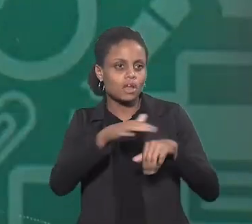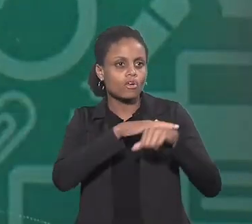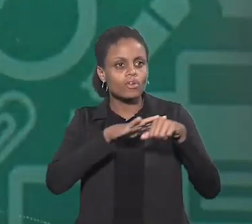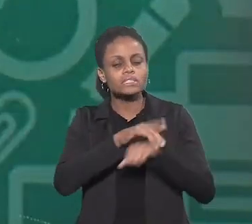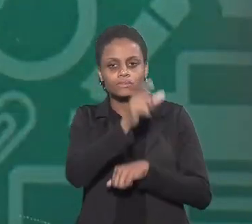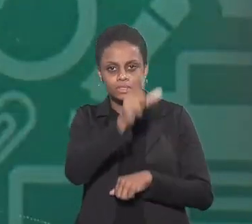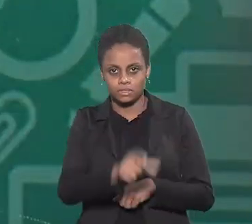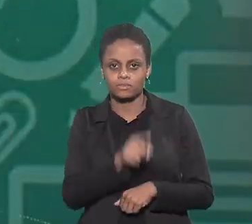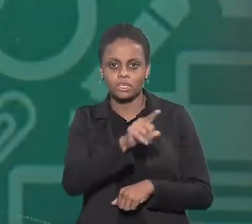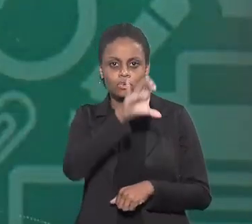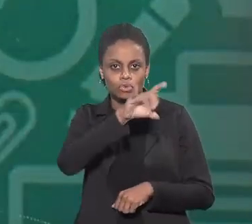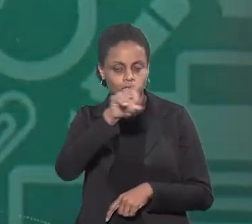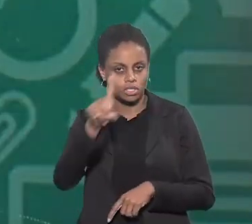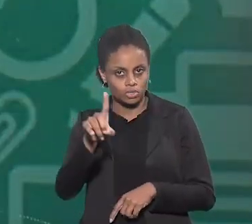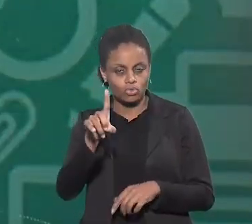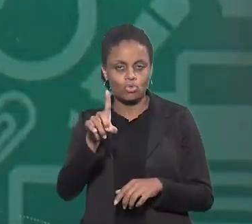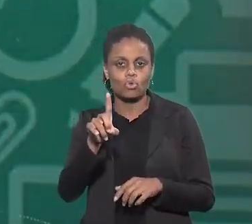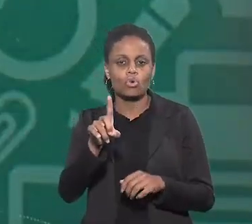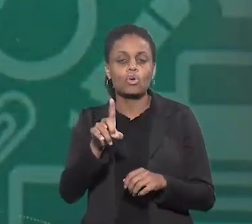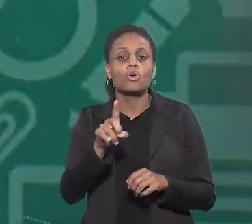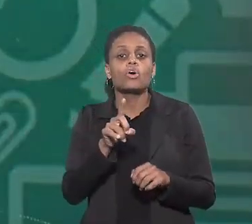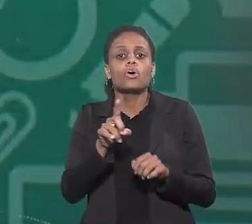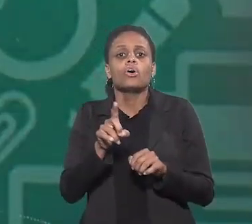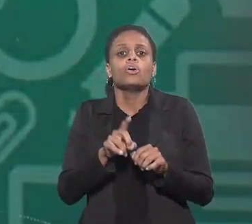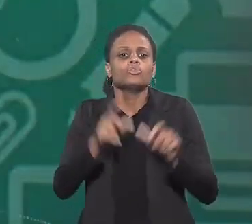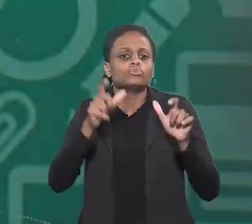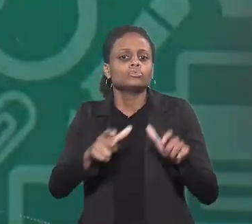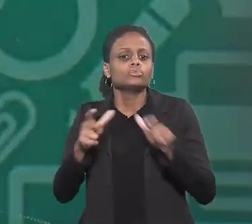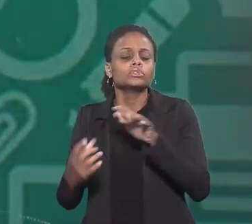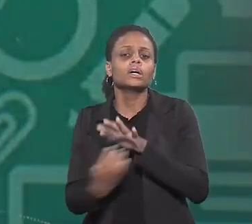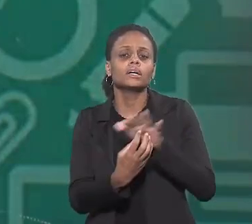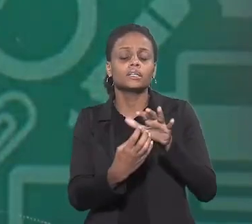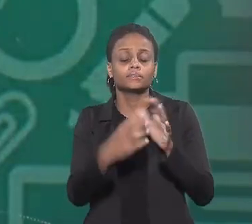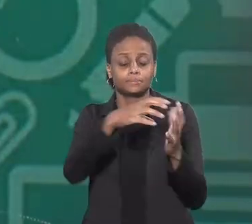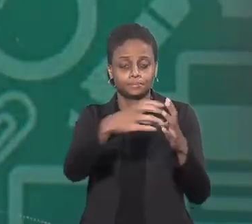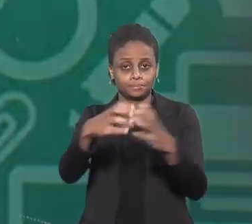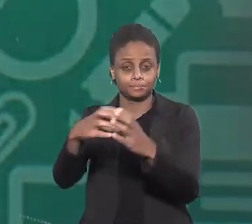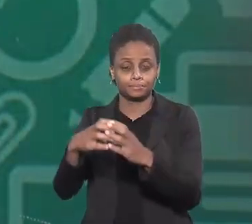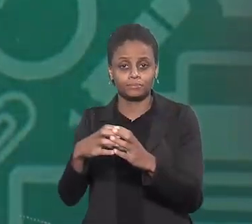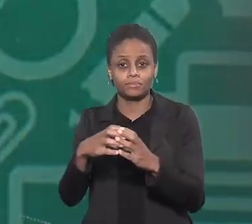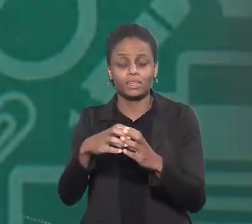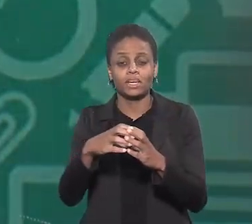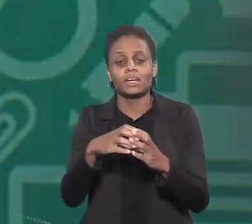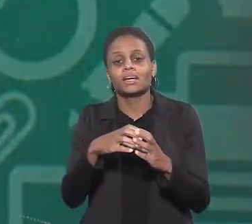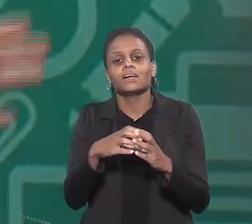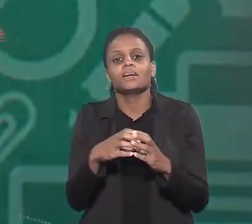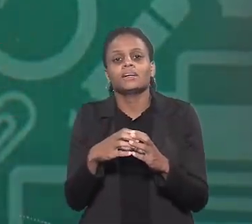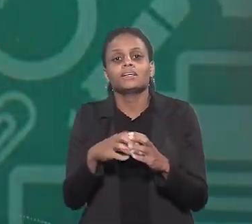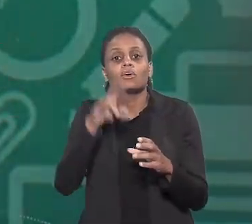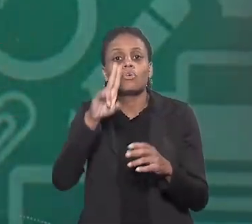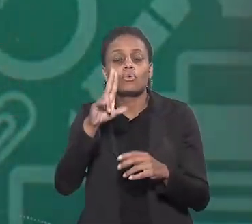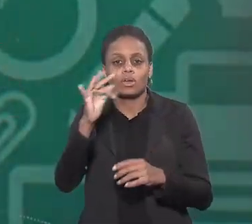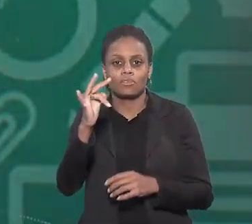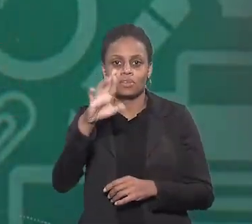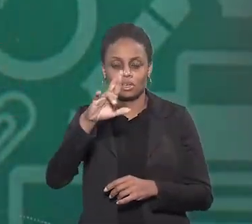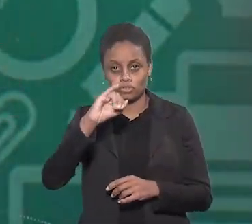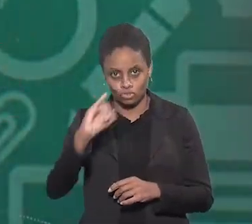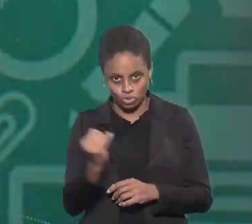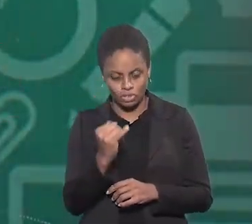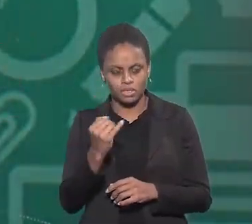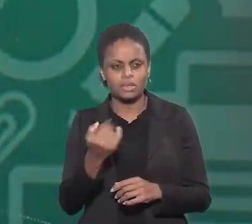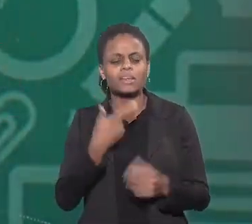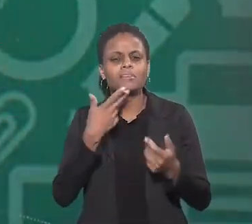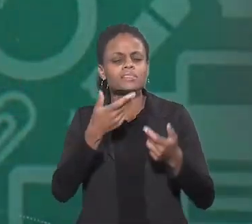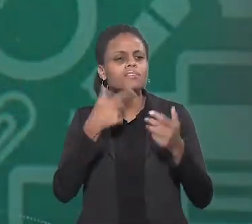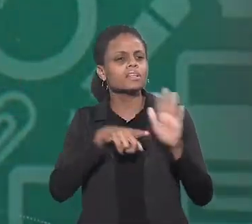nossa conversa com você. Você é coordenador do Laboratório de Mobilidade Sustentável, da UFRJ. Primeiro, queria que você